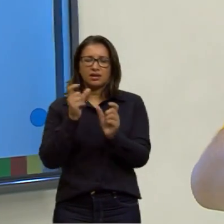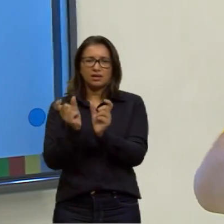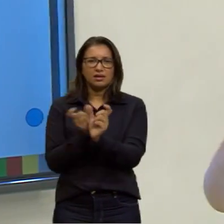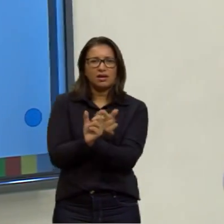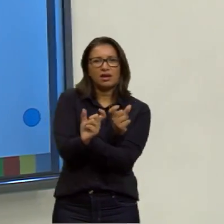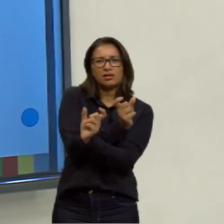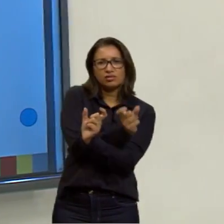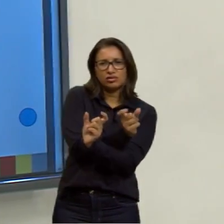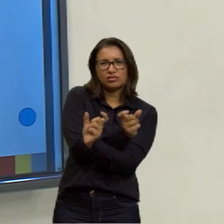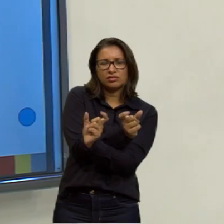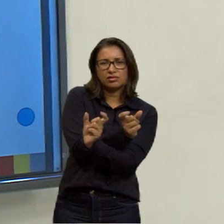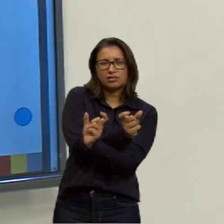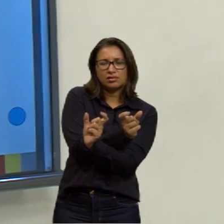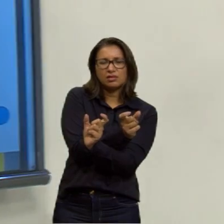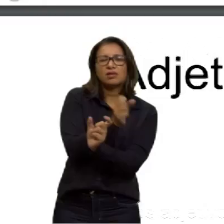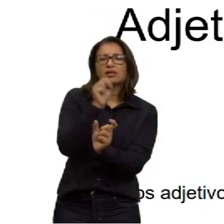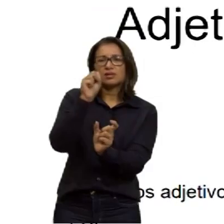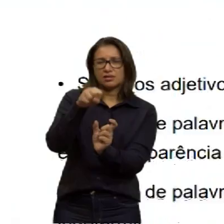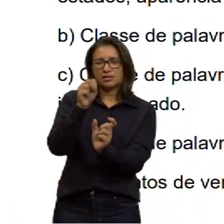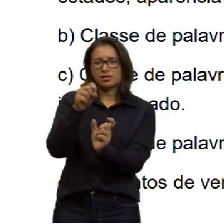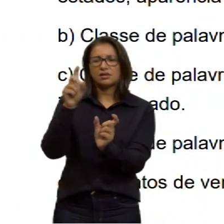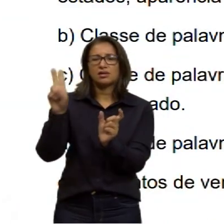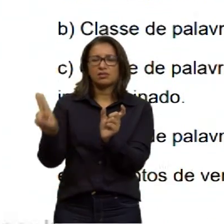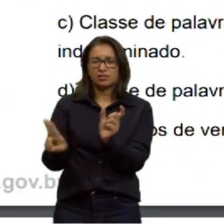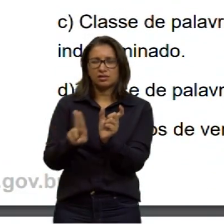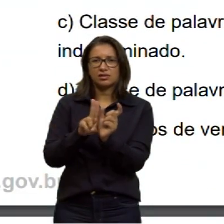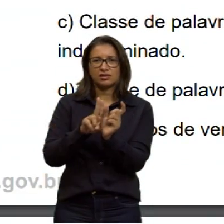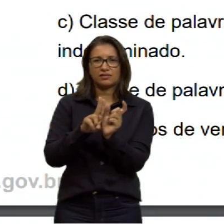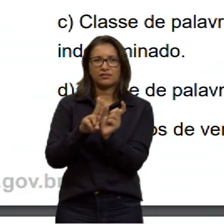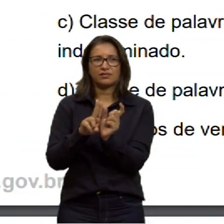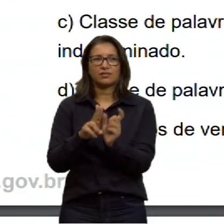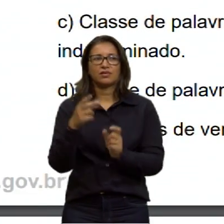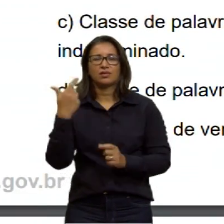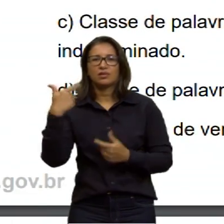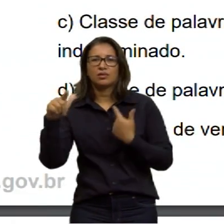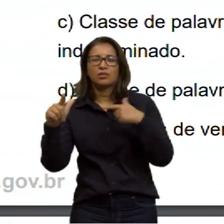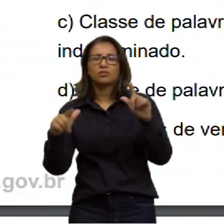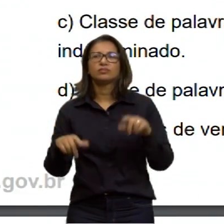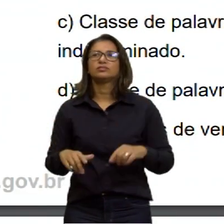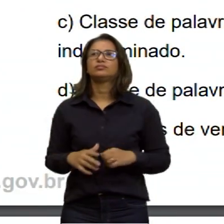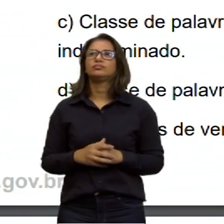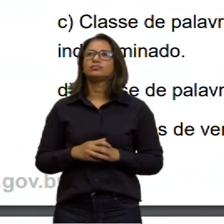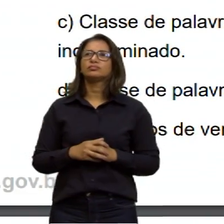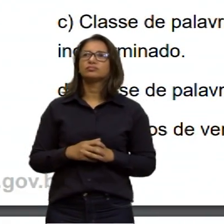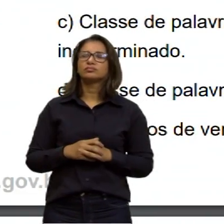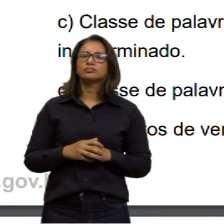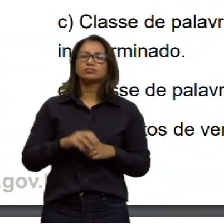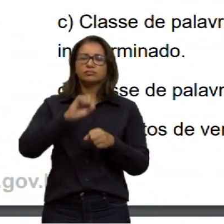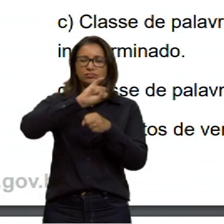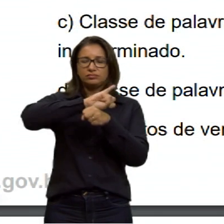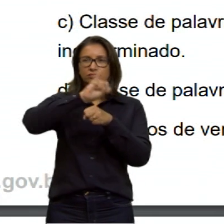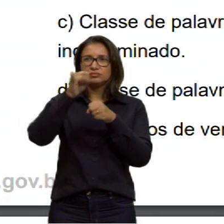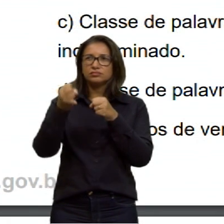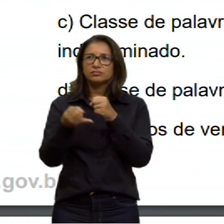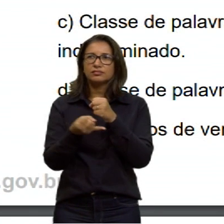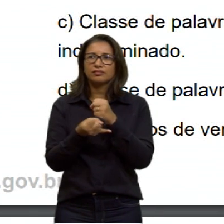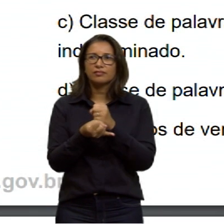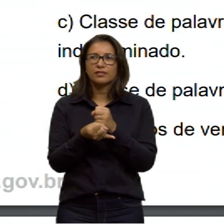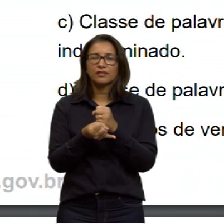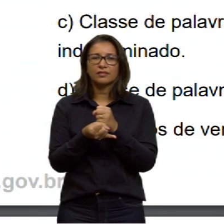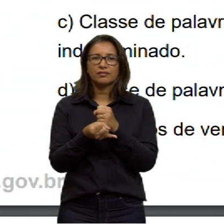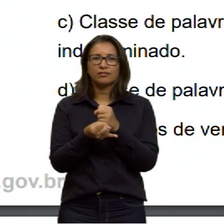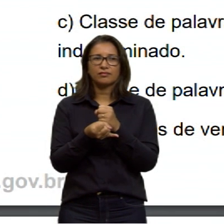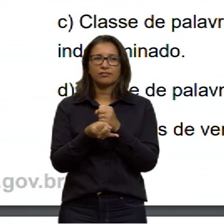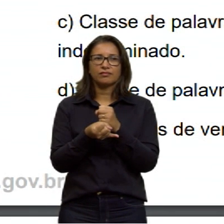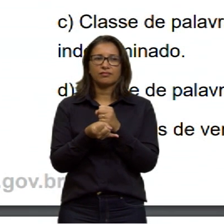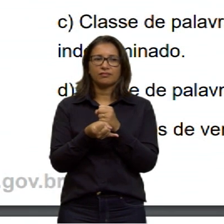substantivo tá próximo o adjetivo vou começar adjetivo com você é de um